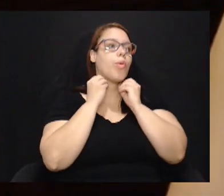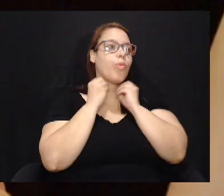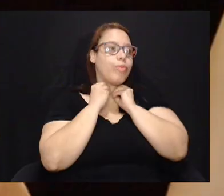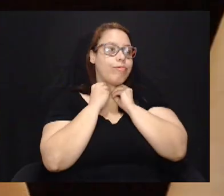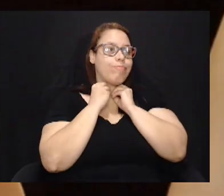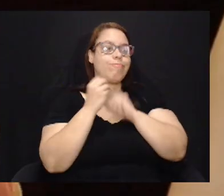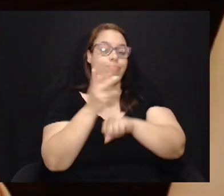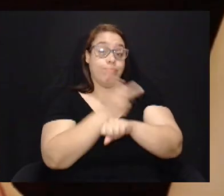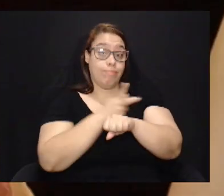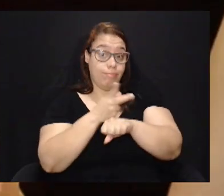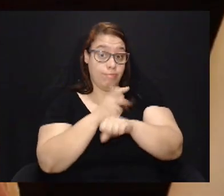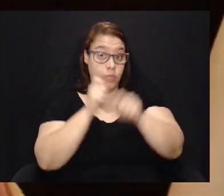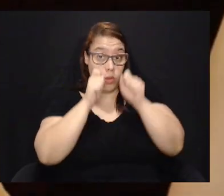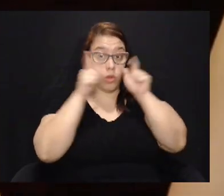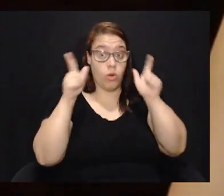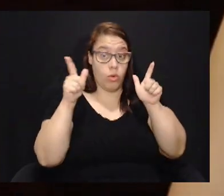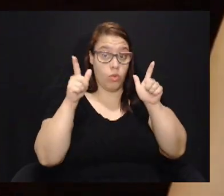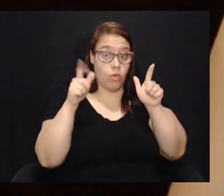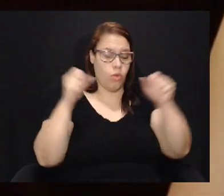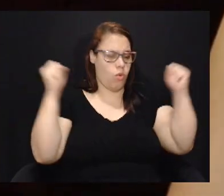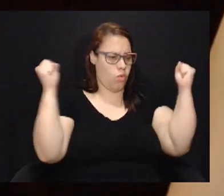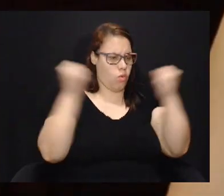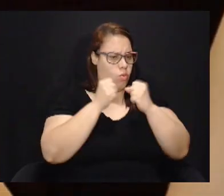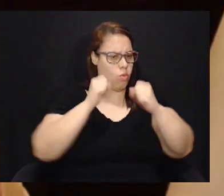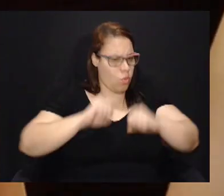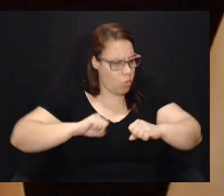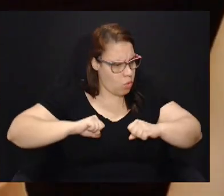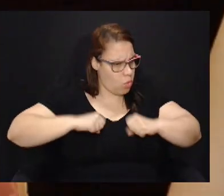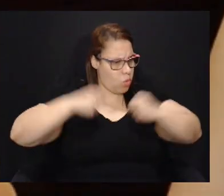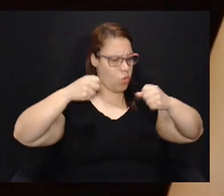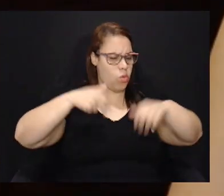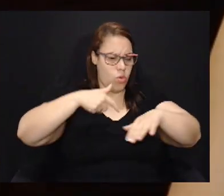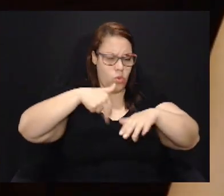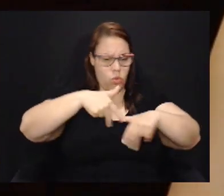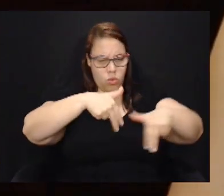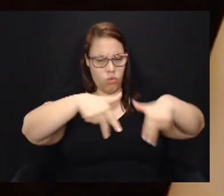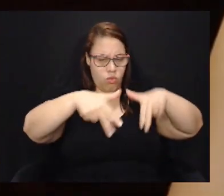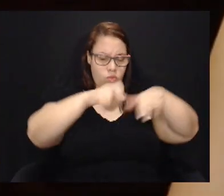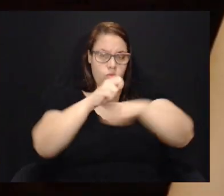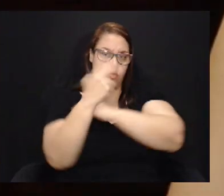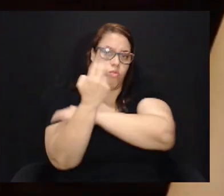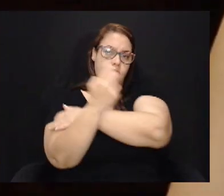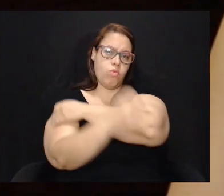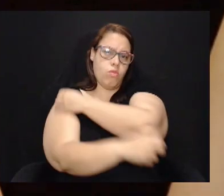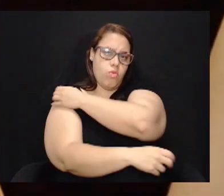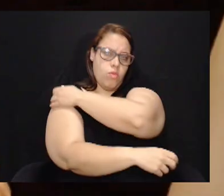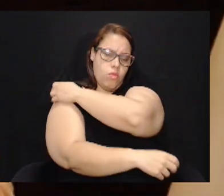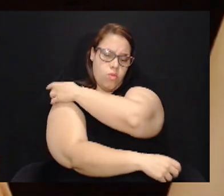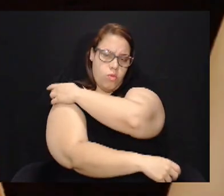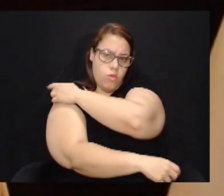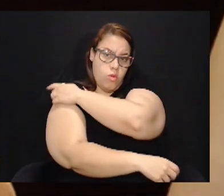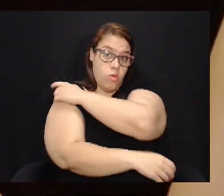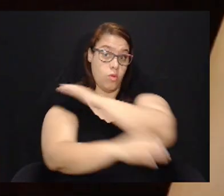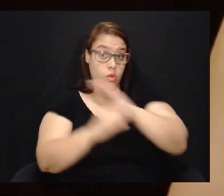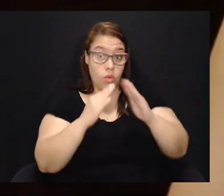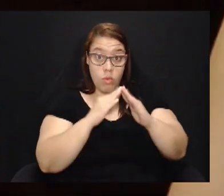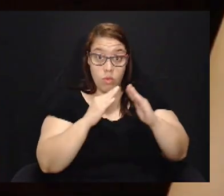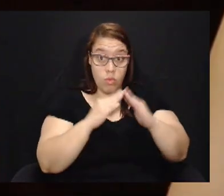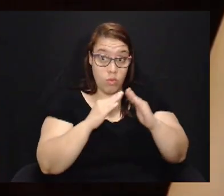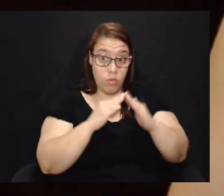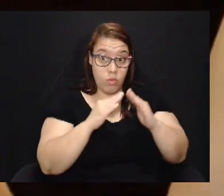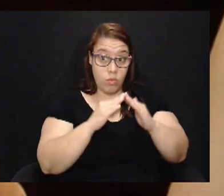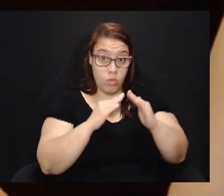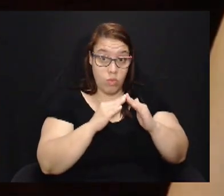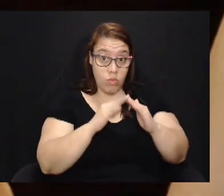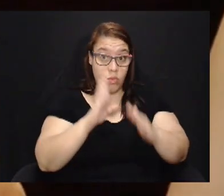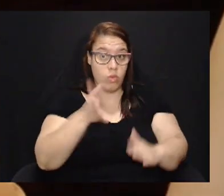acordei cedo, eu fui pra academia, eu me esforcei, ou eu fiz uma caminhada, ou eu fiz exercícios em casa mesmo, mas eu já me